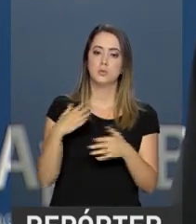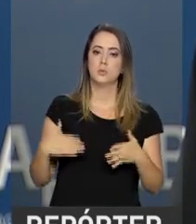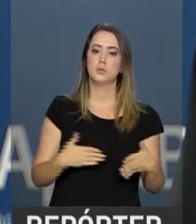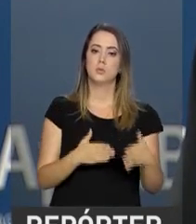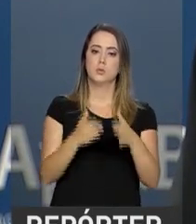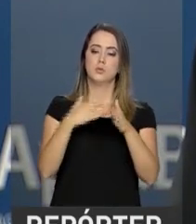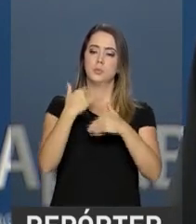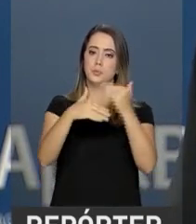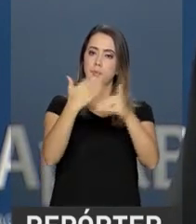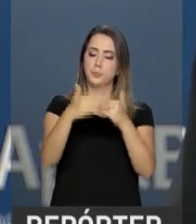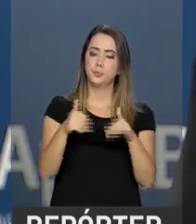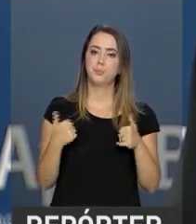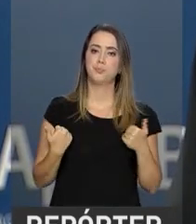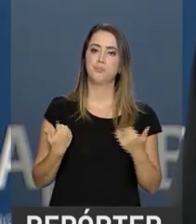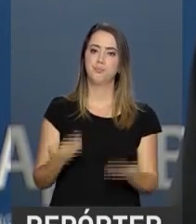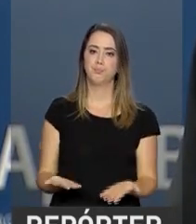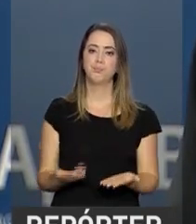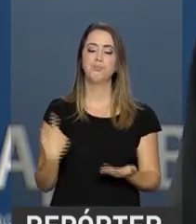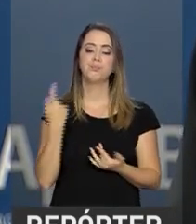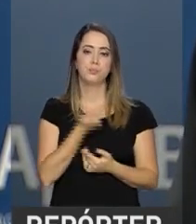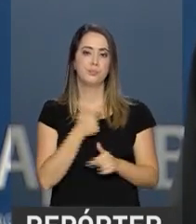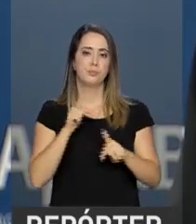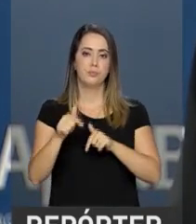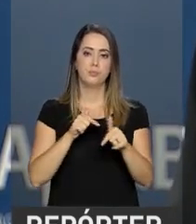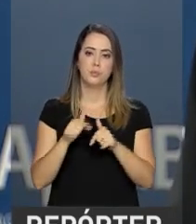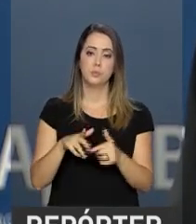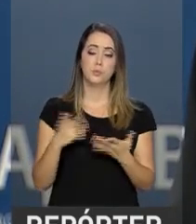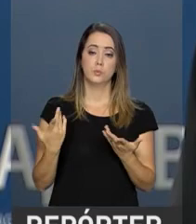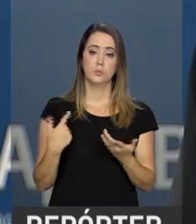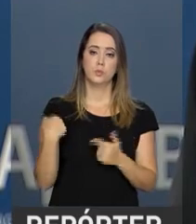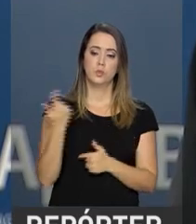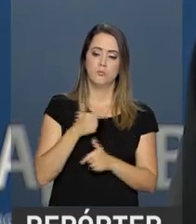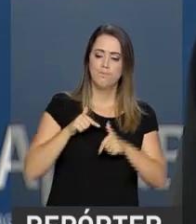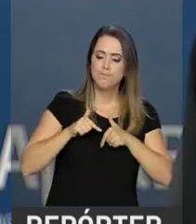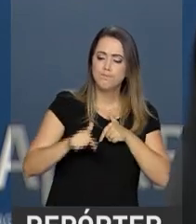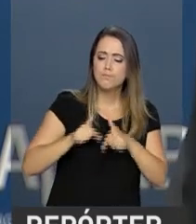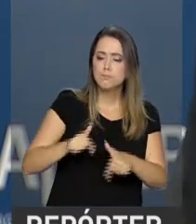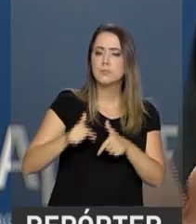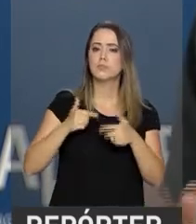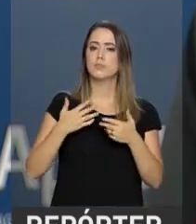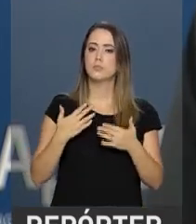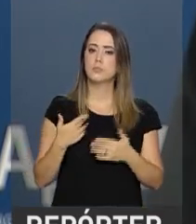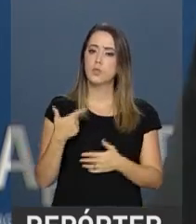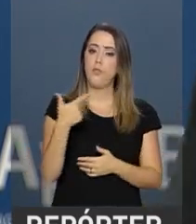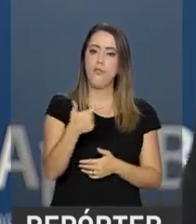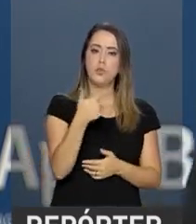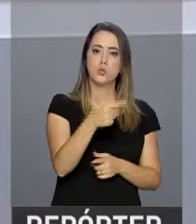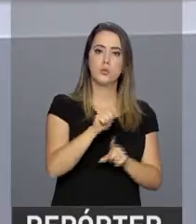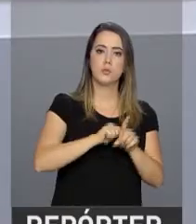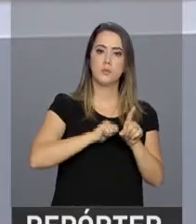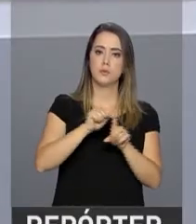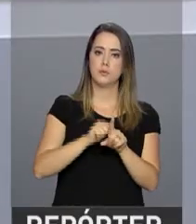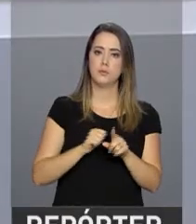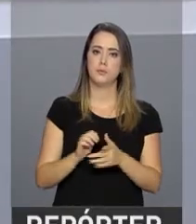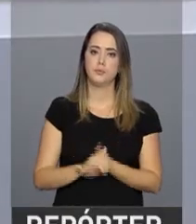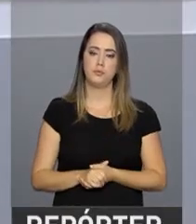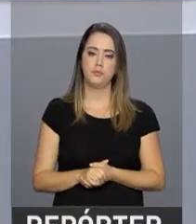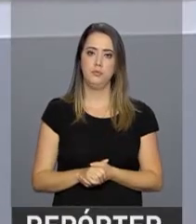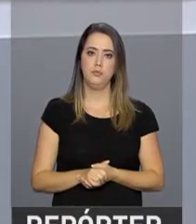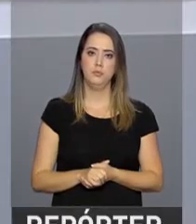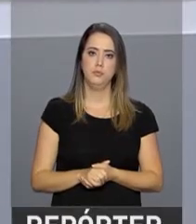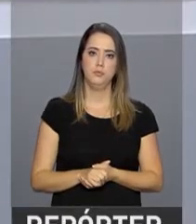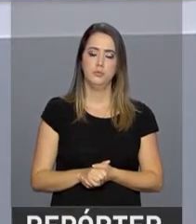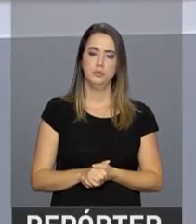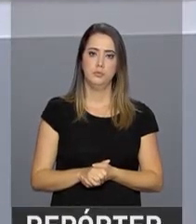realmente o crescimento e para isso nós trabalhamos digamos trabalhos duros nesses últimos 22 meses o